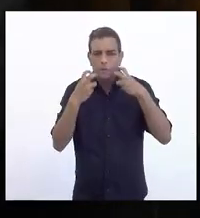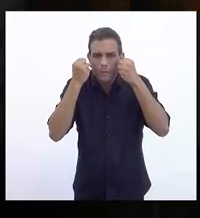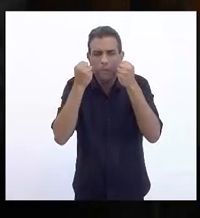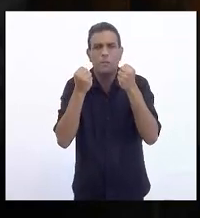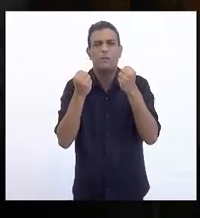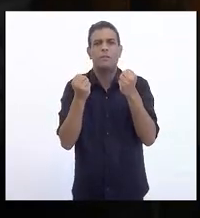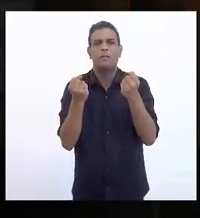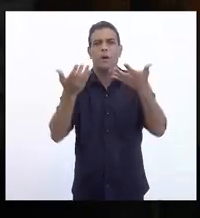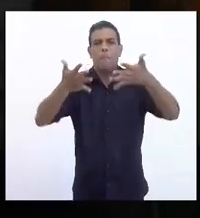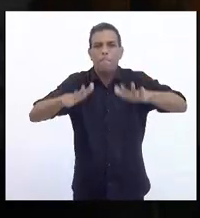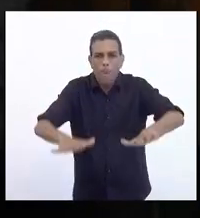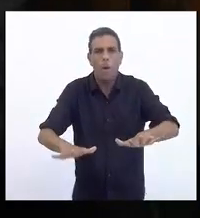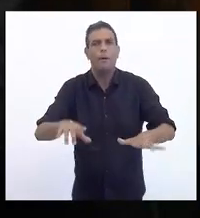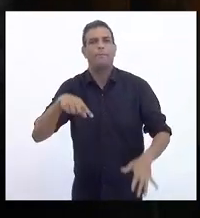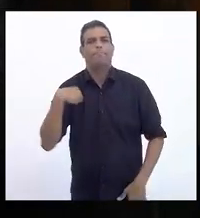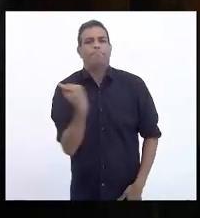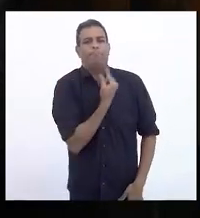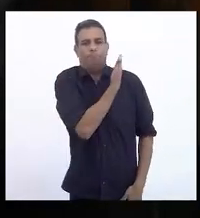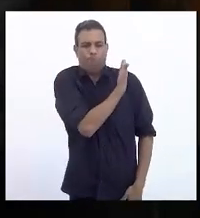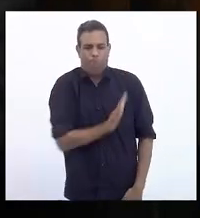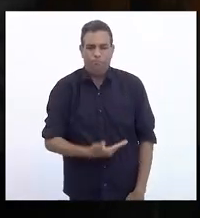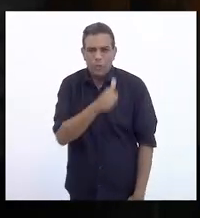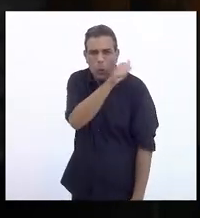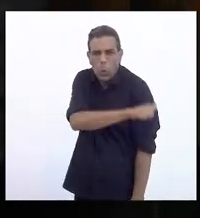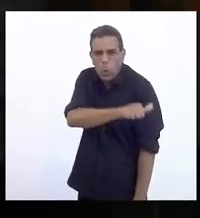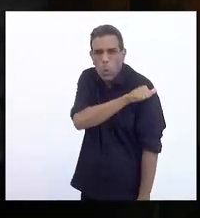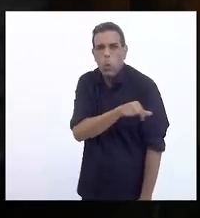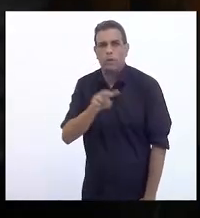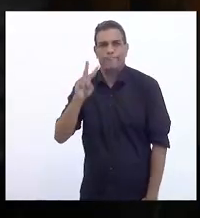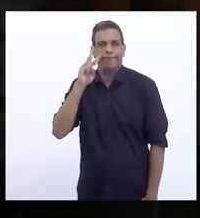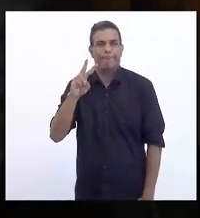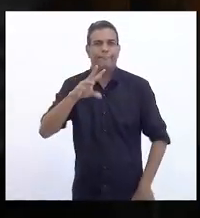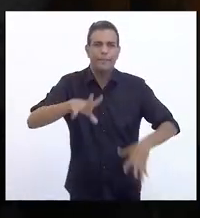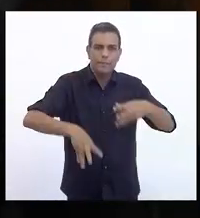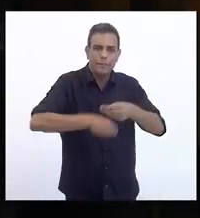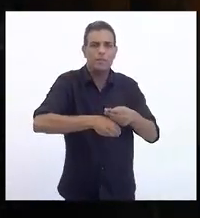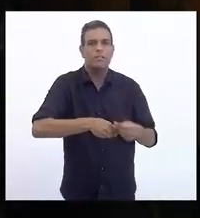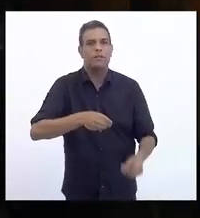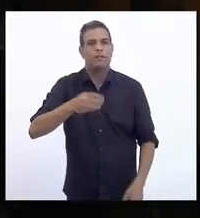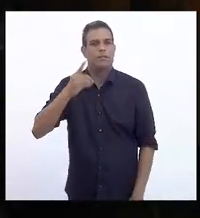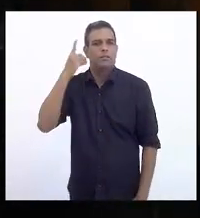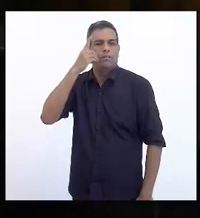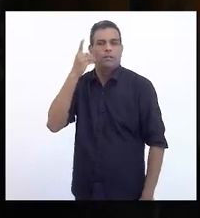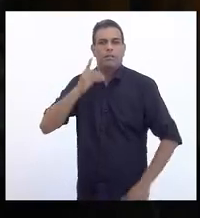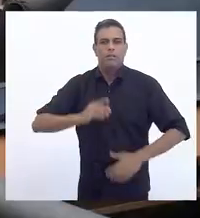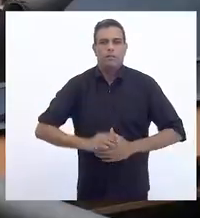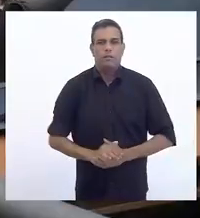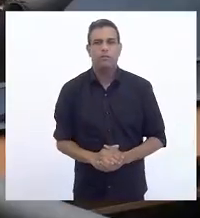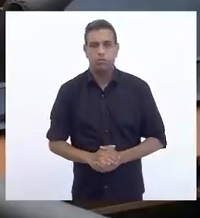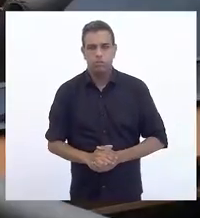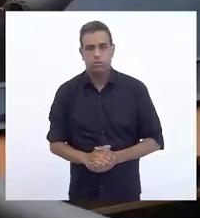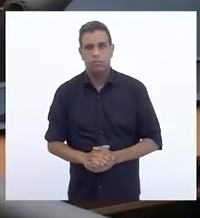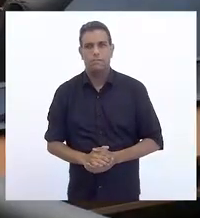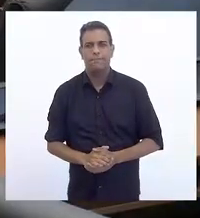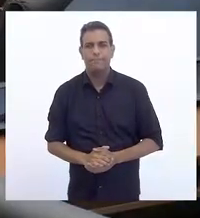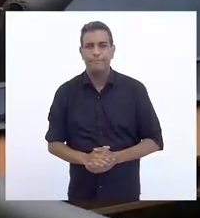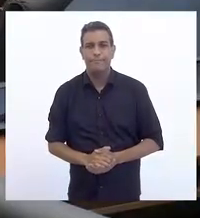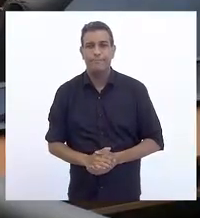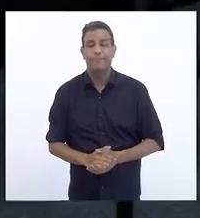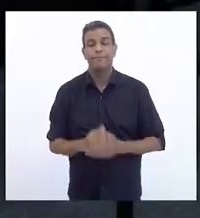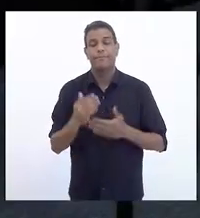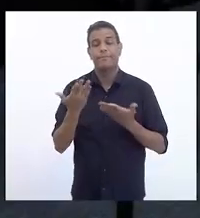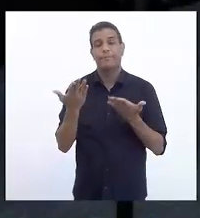uma capitulação para o Estado do Rio de Janeiro. Deputado Márcio Pacheco, ouço Vossa Excelência com atenção. Muito breve, deputado Valdeci.